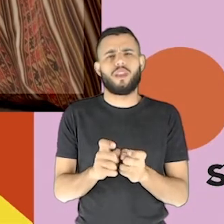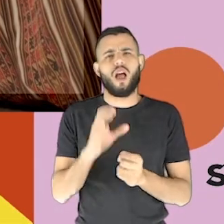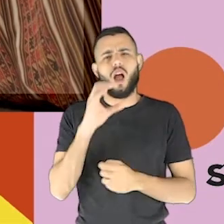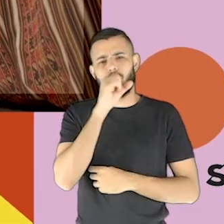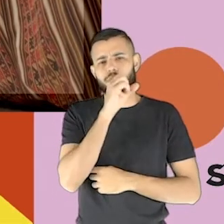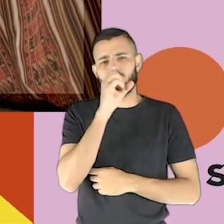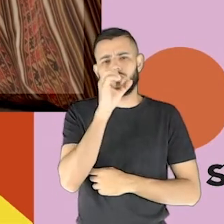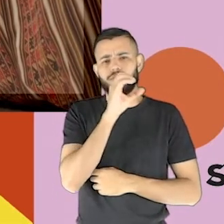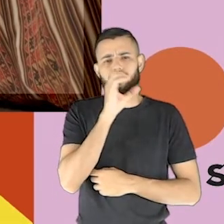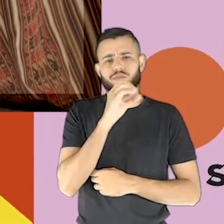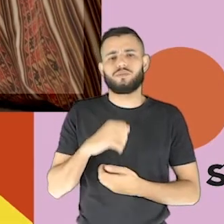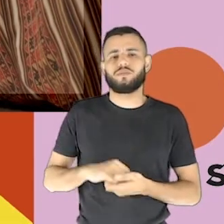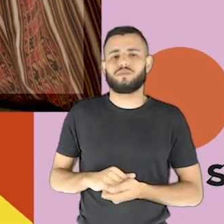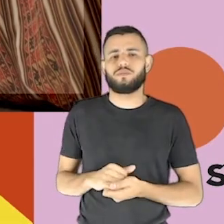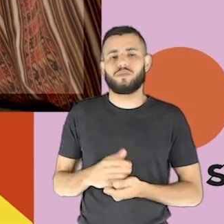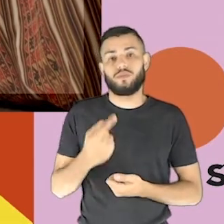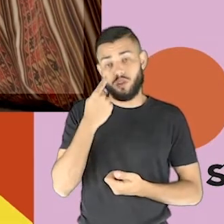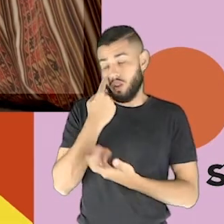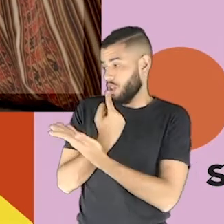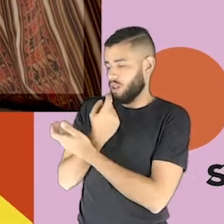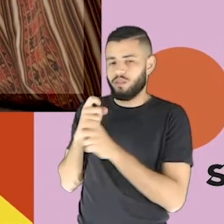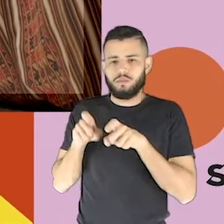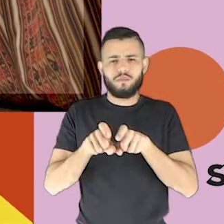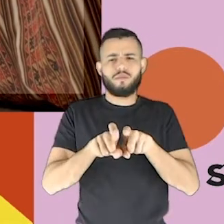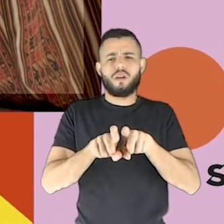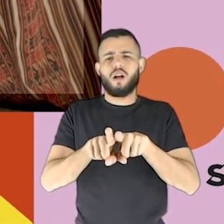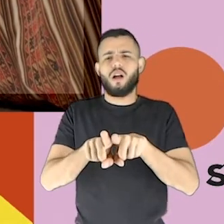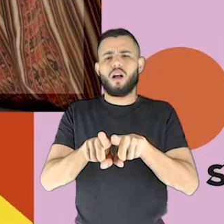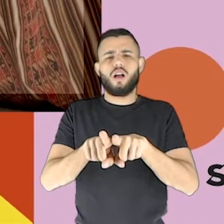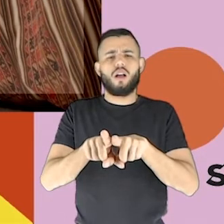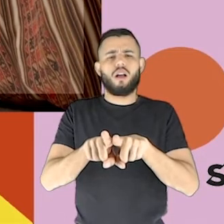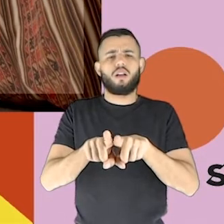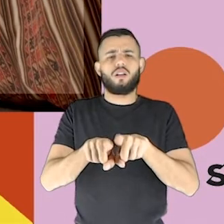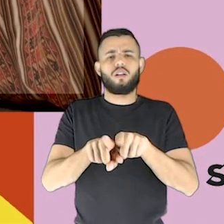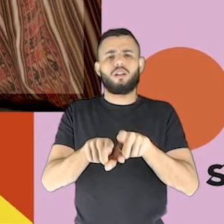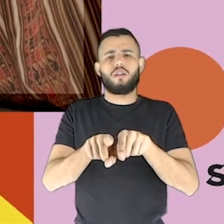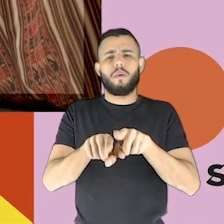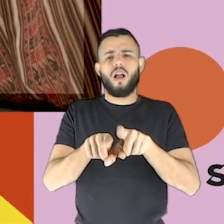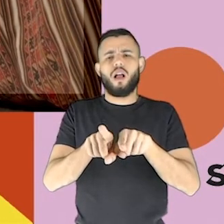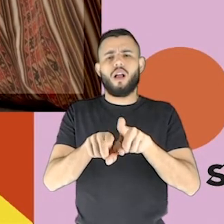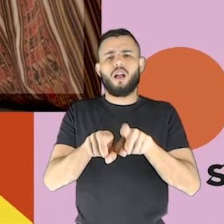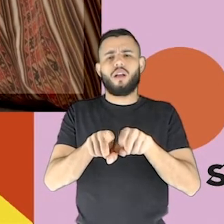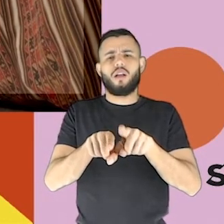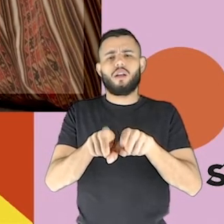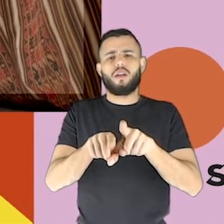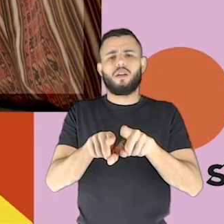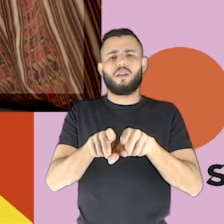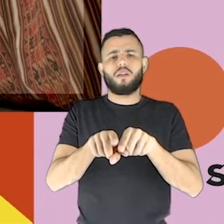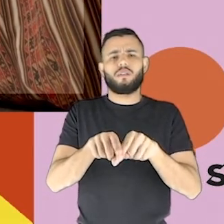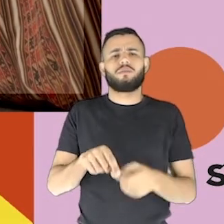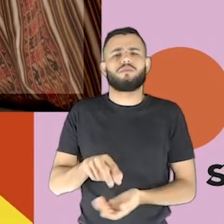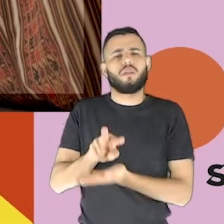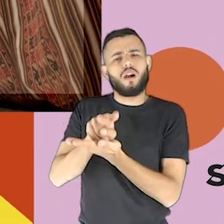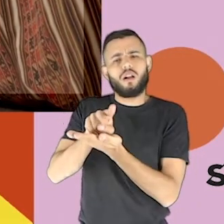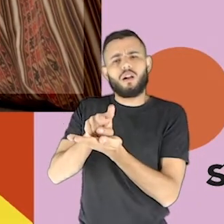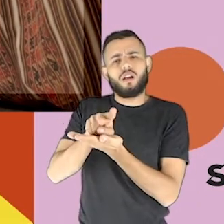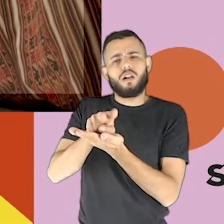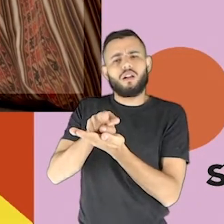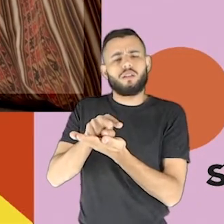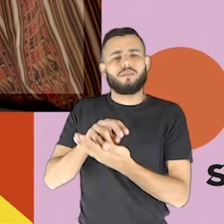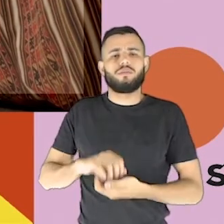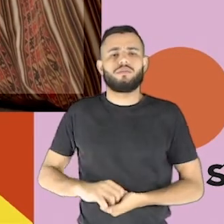Solta as pernas lá na frente, ativa um pouco, não precisa unir os pés, solta a perna, tornozelo